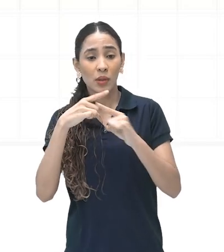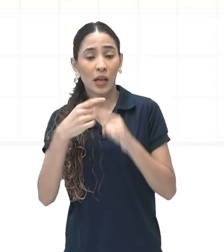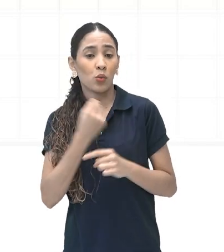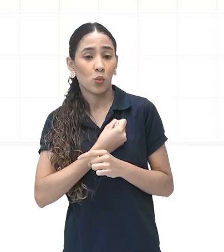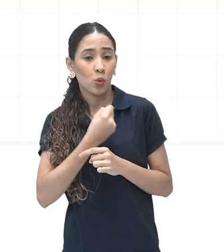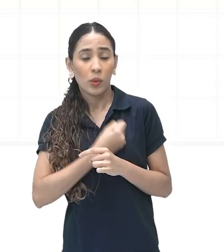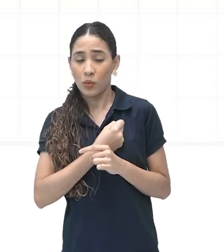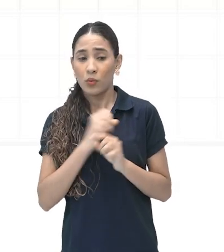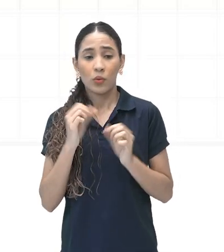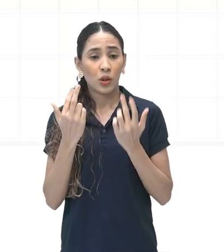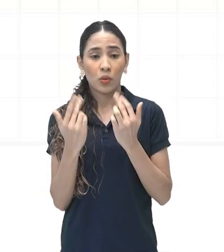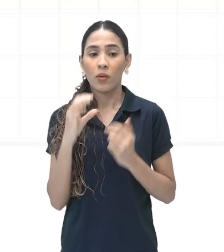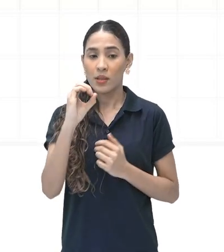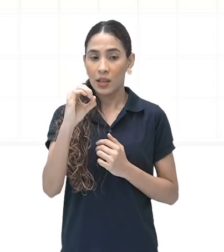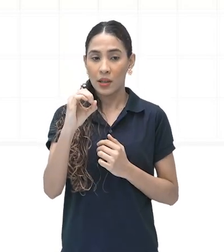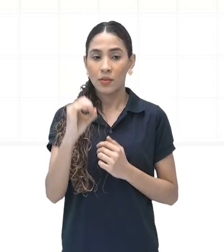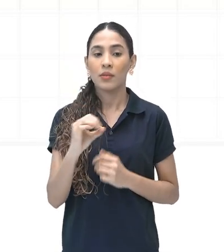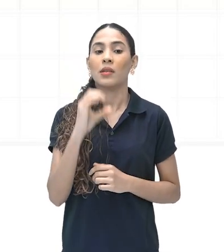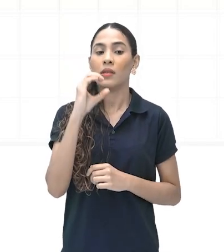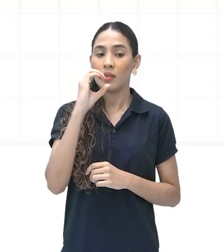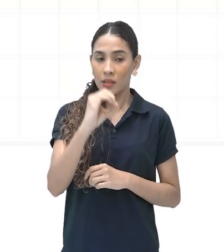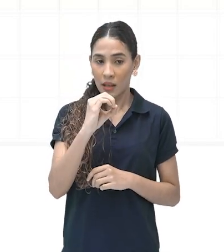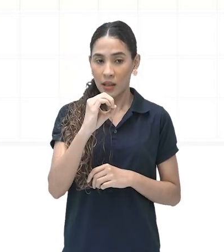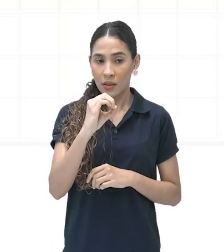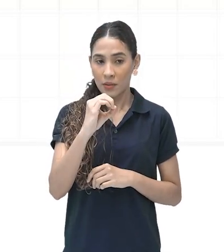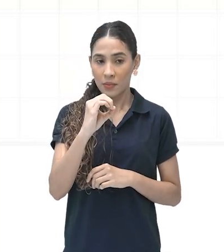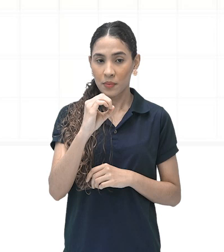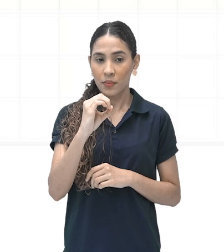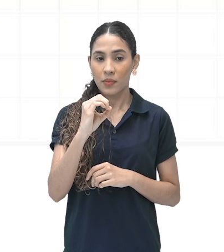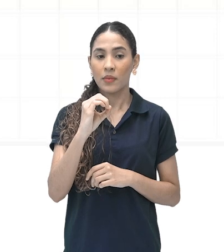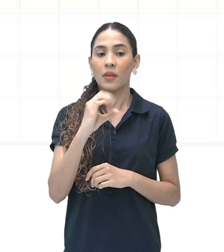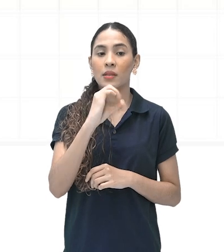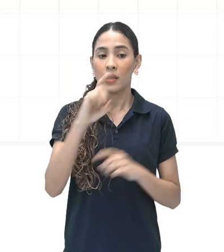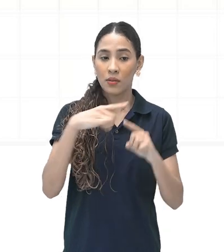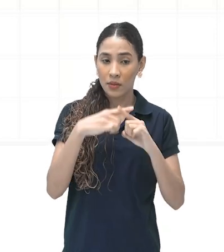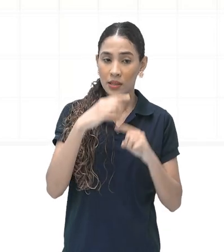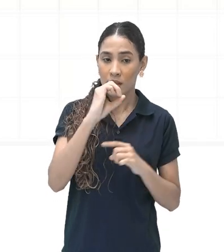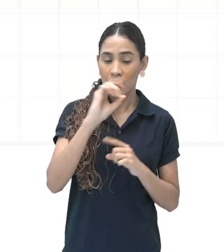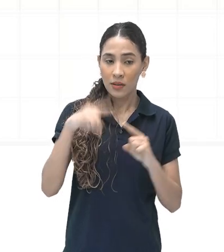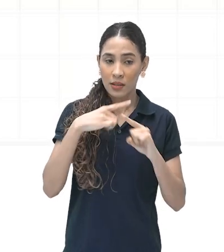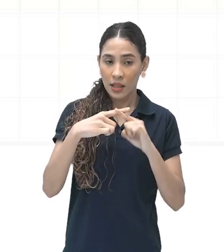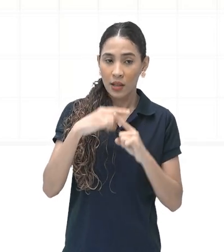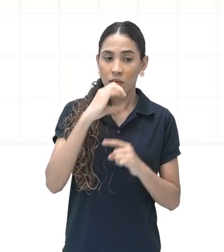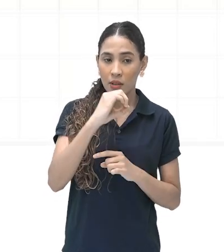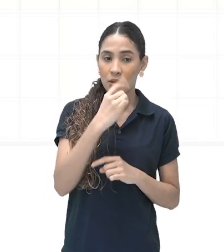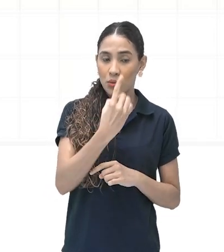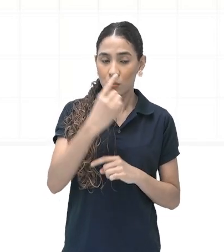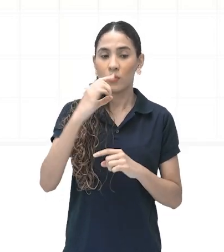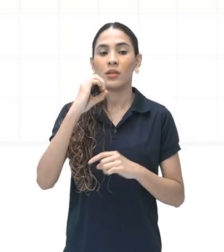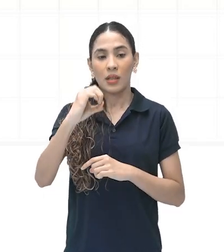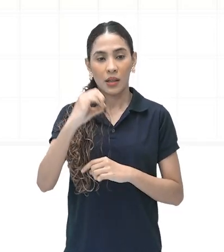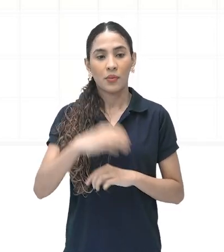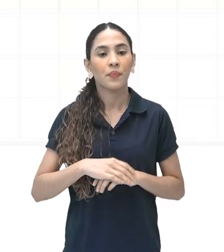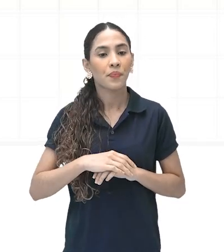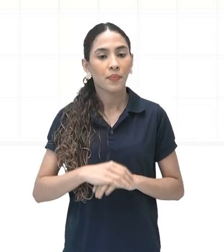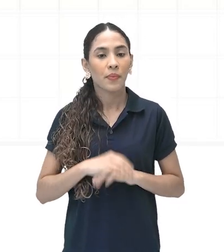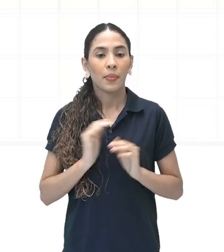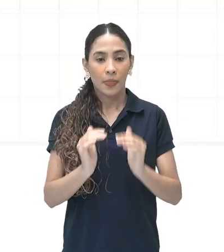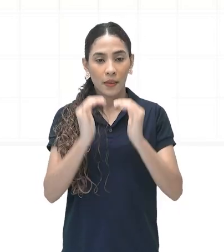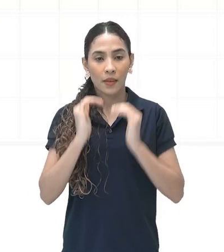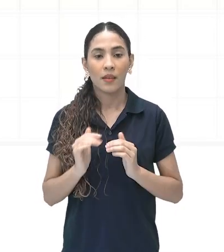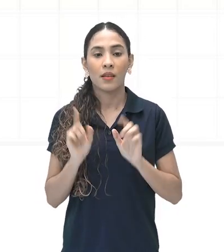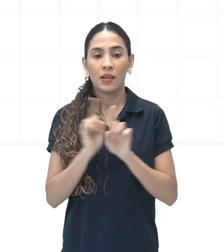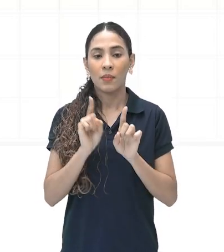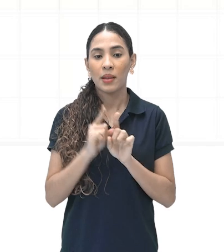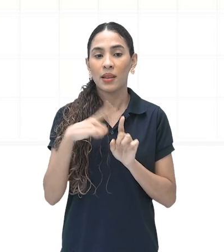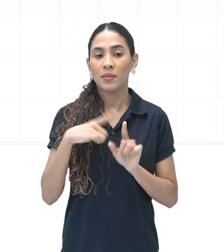0. Então, 0 vezes 4, 0. 0 vezes 2, 0. 0 vezes 0. E 0 vezes 1, 0. E a última